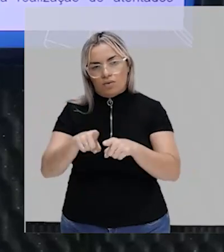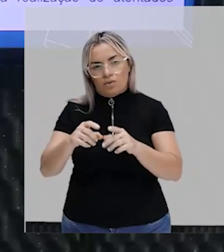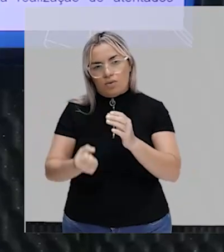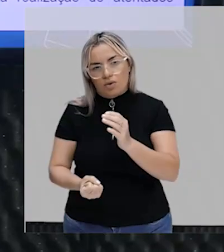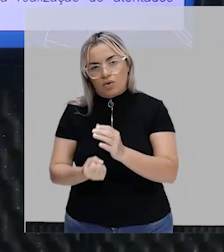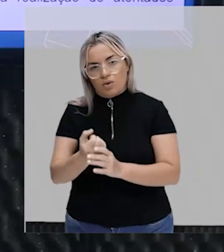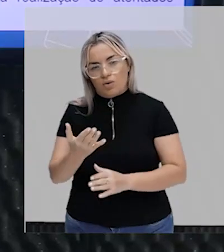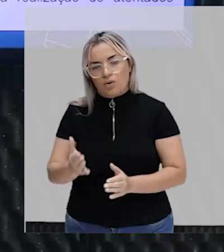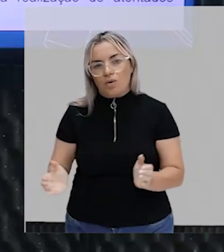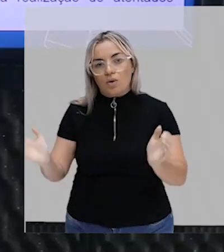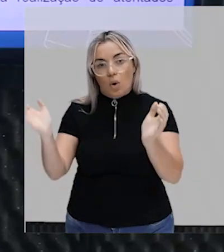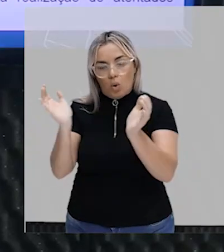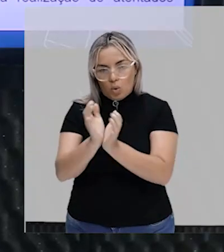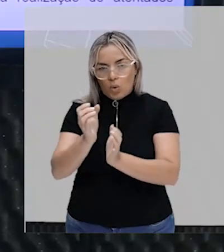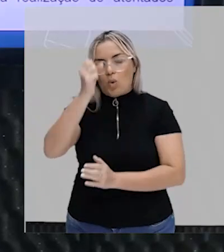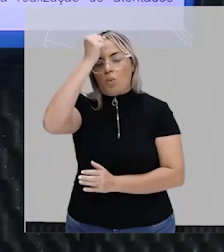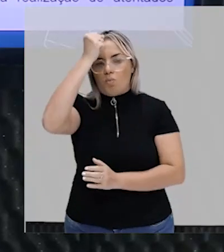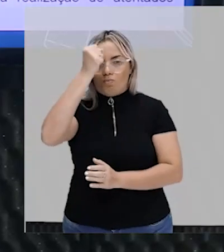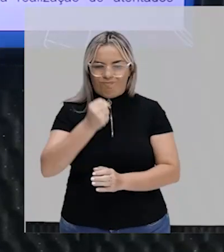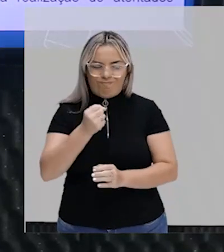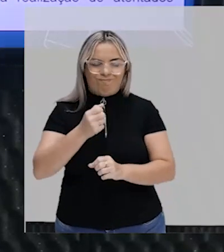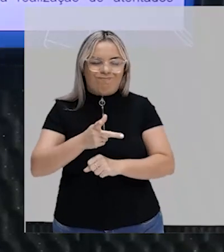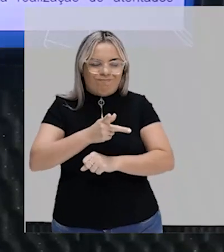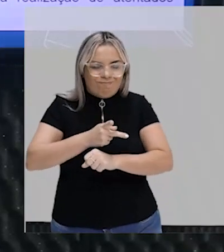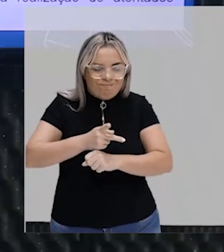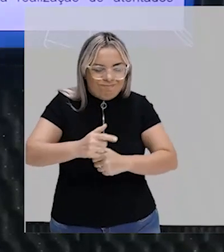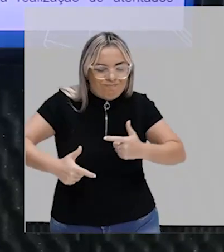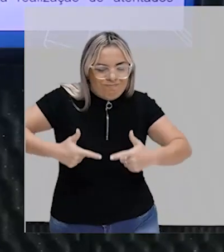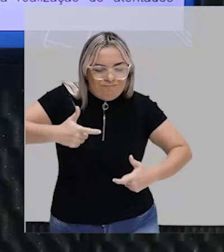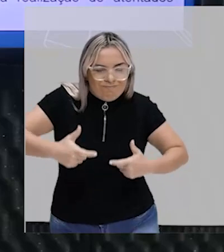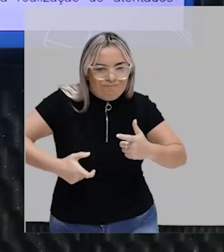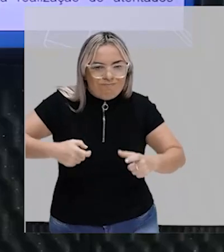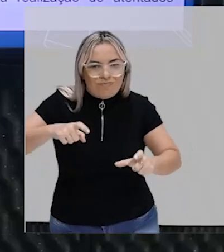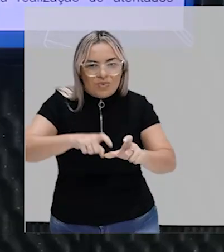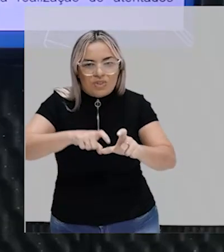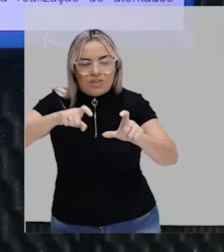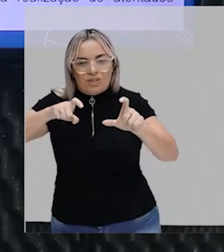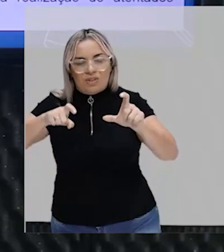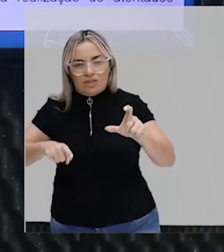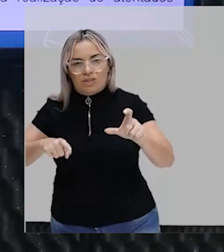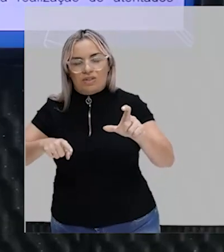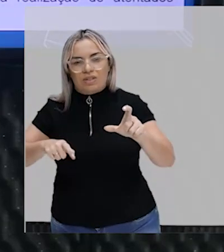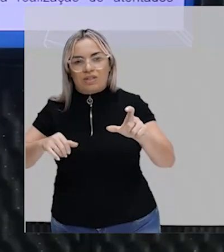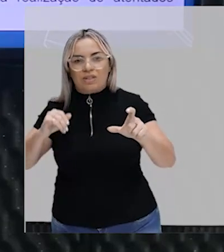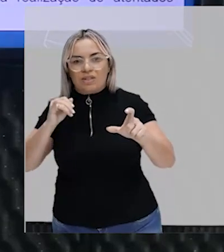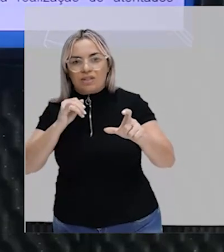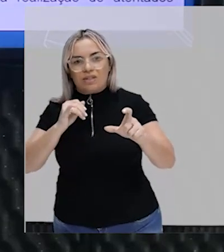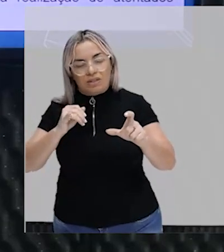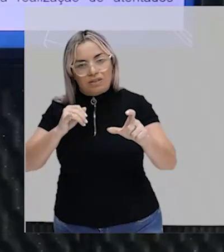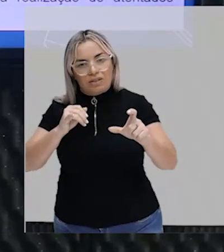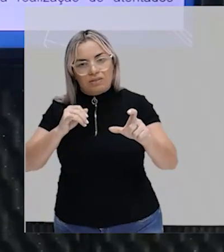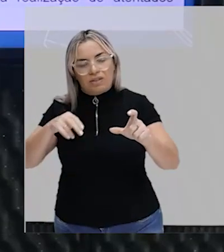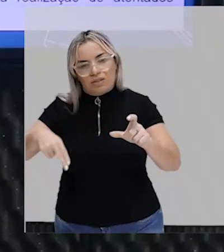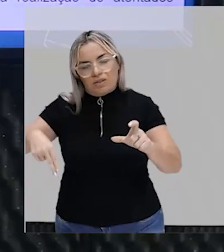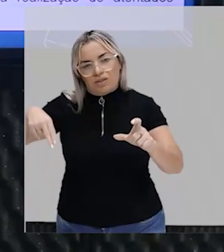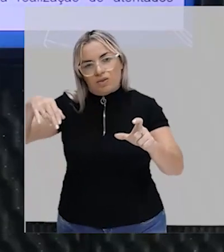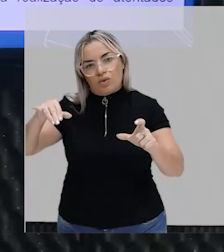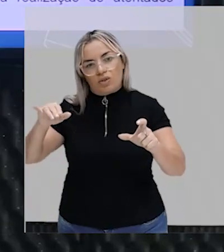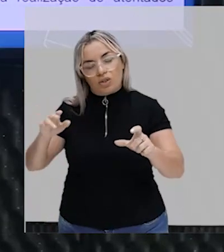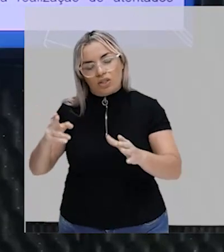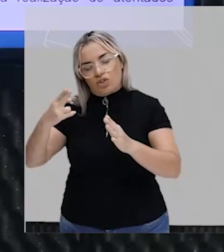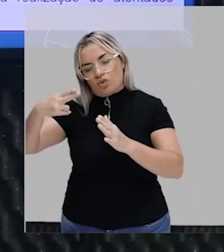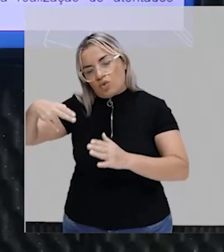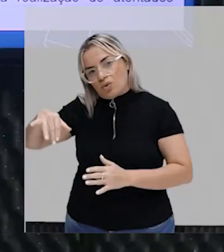grupo terrorista que buscava a independência da Irlanda do Norte, chamado de IRA, tá? E o IRA também depôs as suas armas, ou seja,